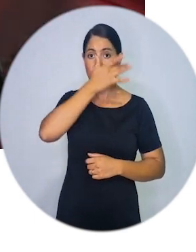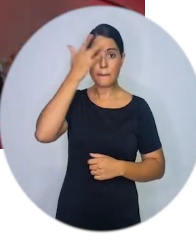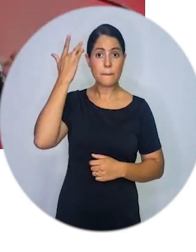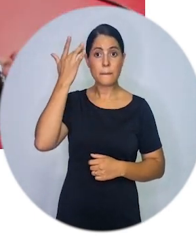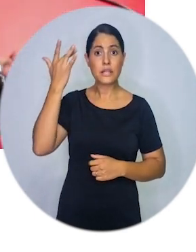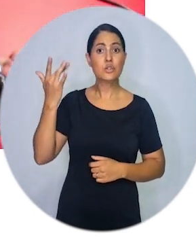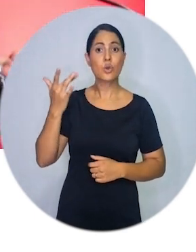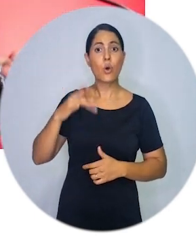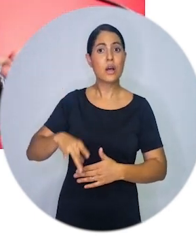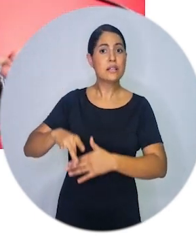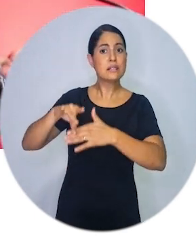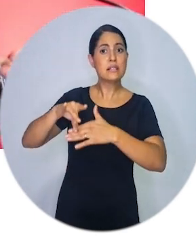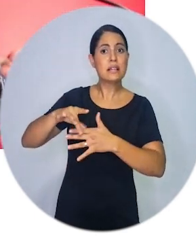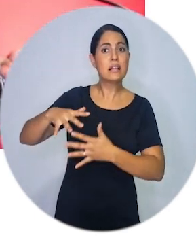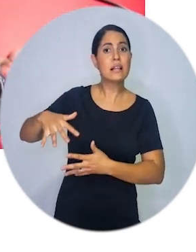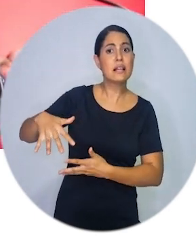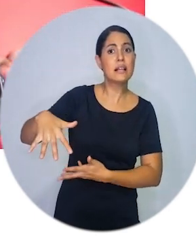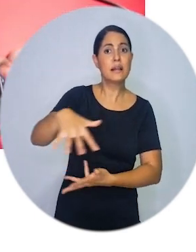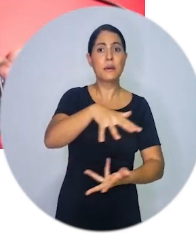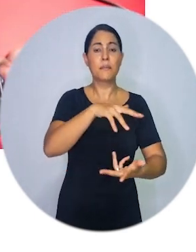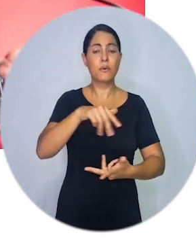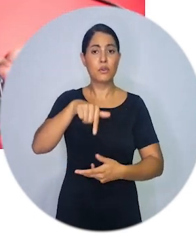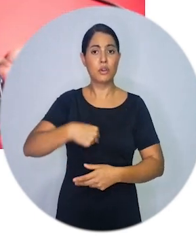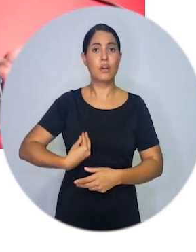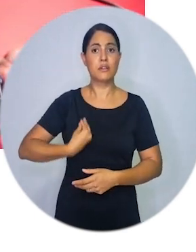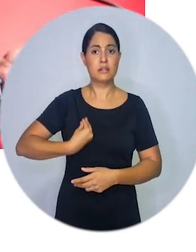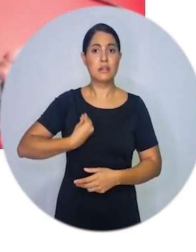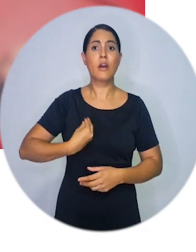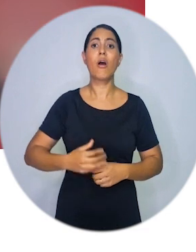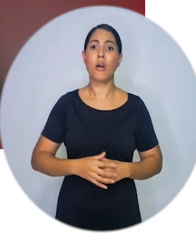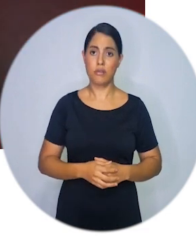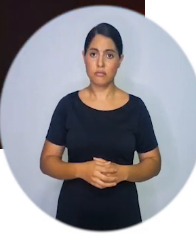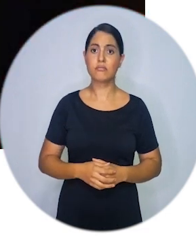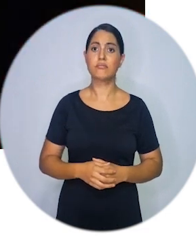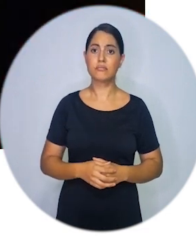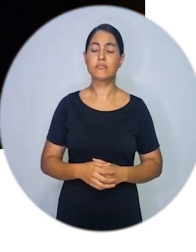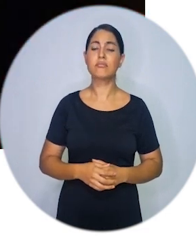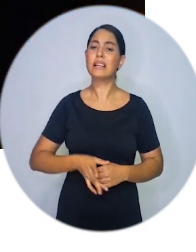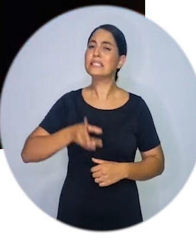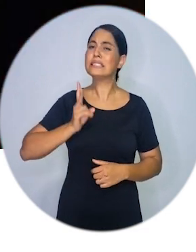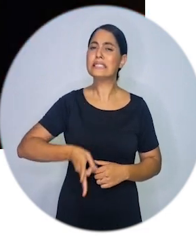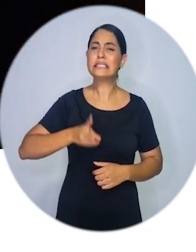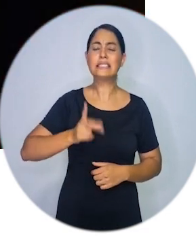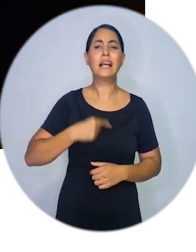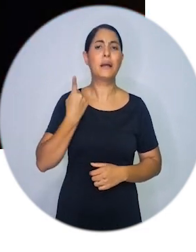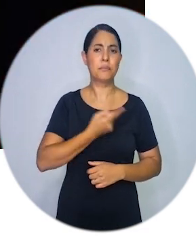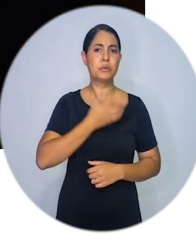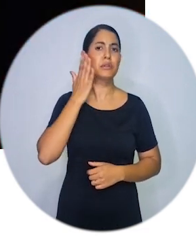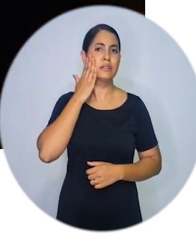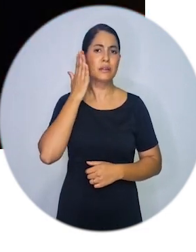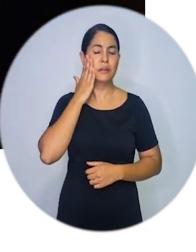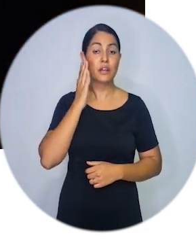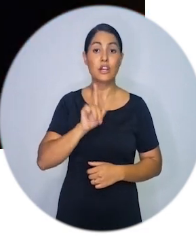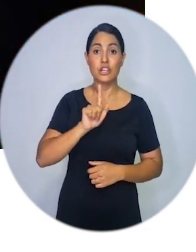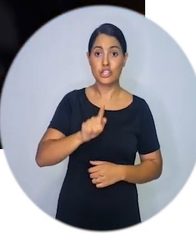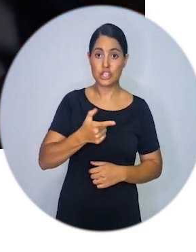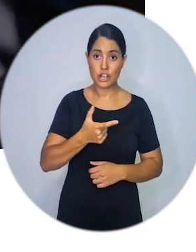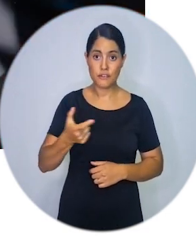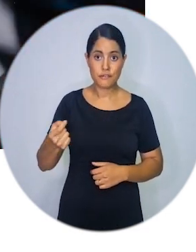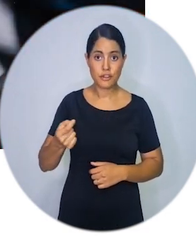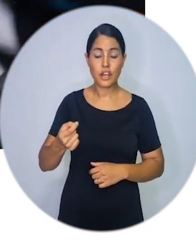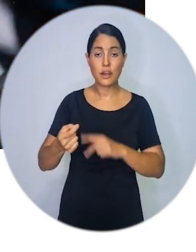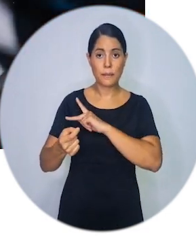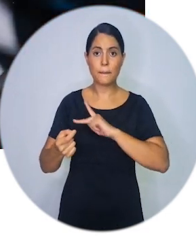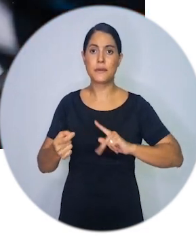queridos líderes globais que aqui se encontram. A cada ano, como sabemos, o G20 muda